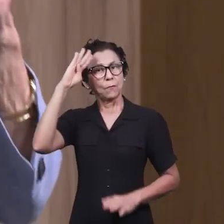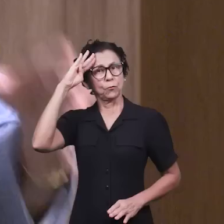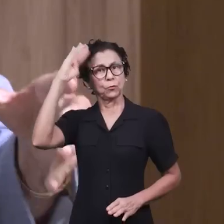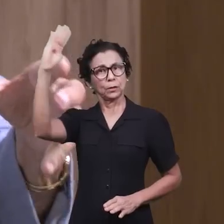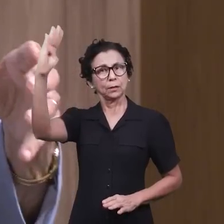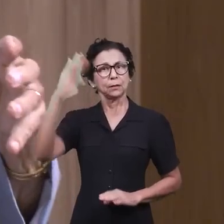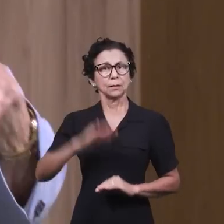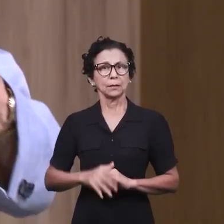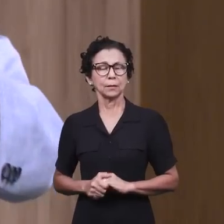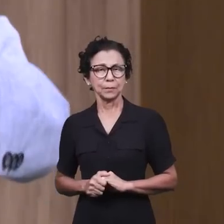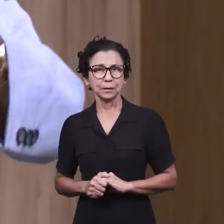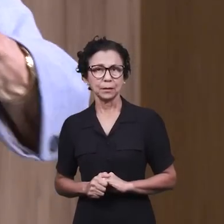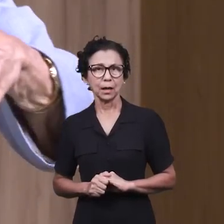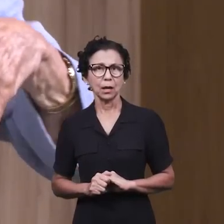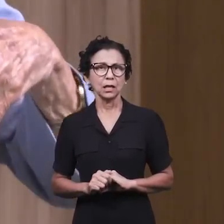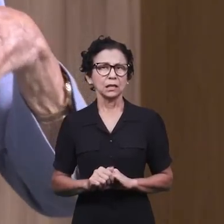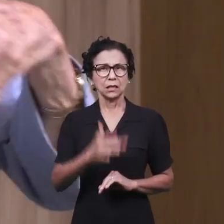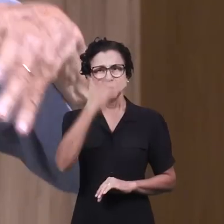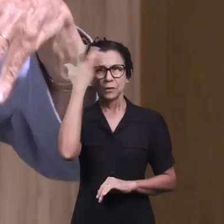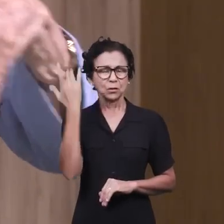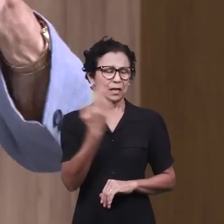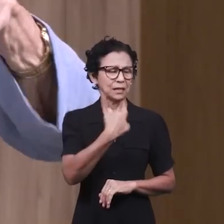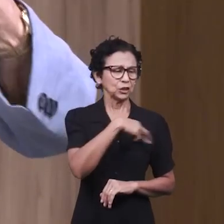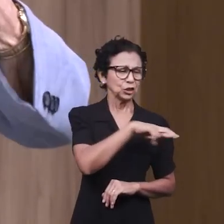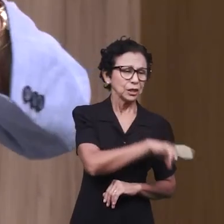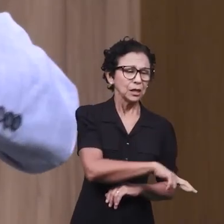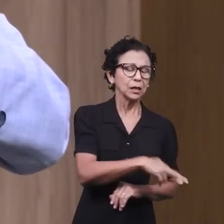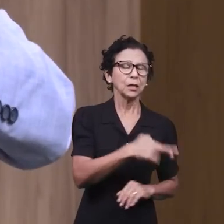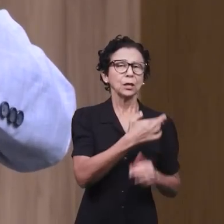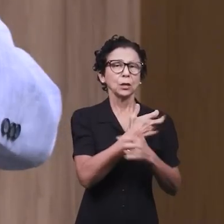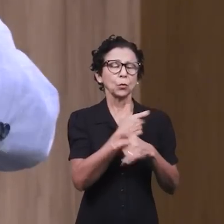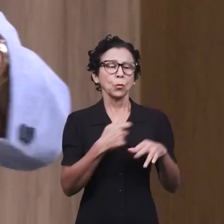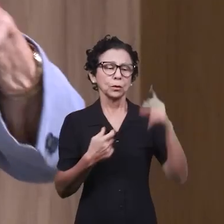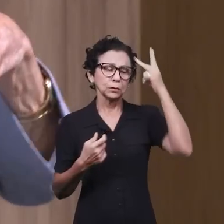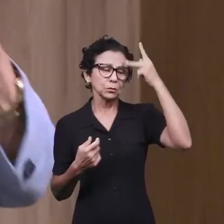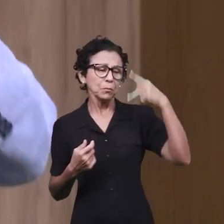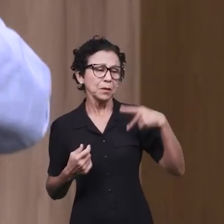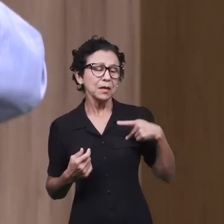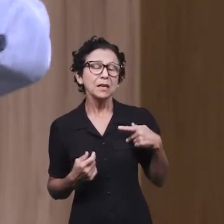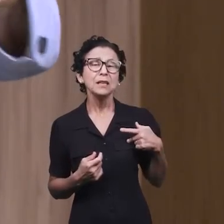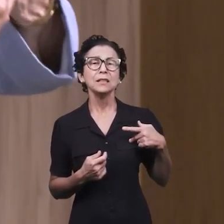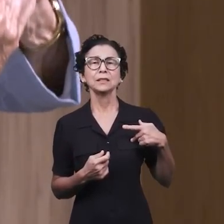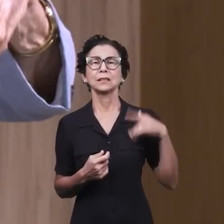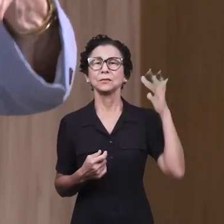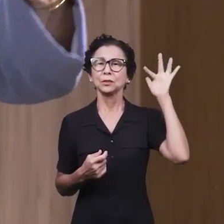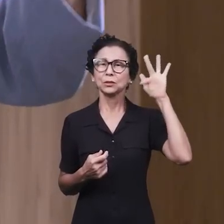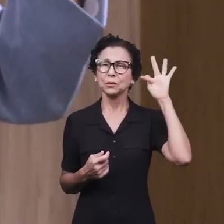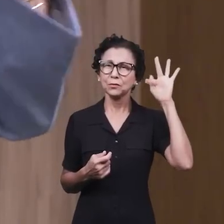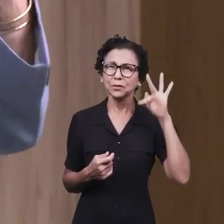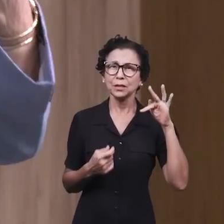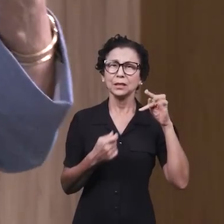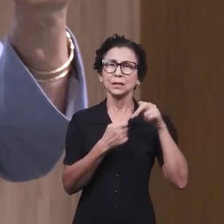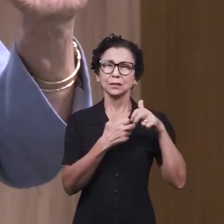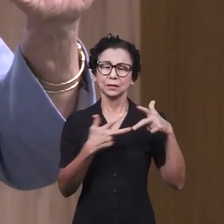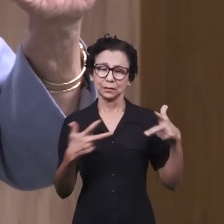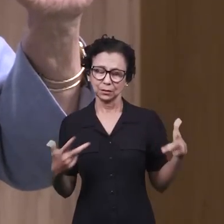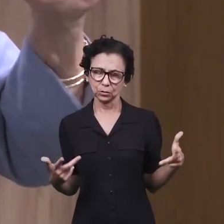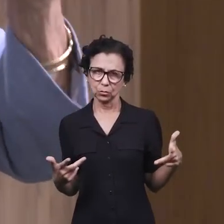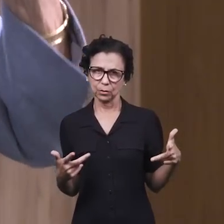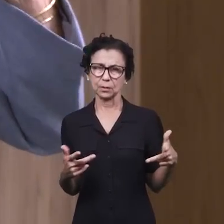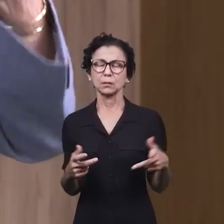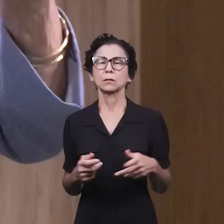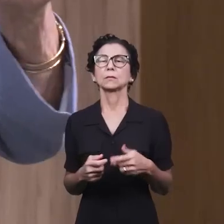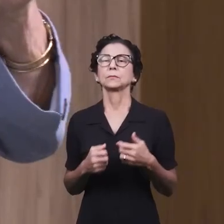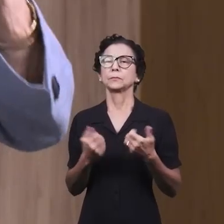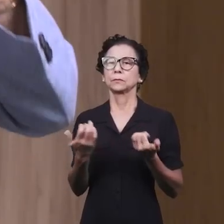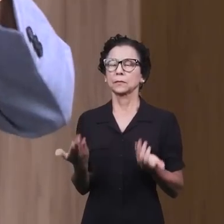não se prende àquela pedra, ele fica preso a cascalhos, né? a grãos de areia. Isso está muito bem